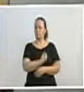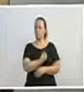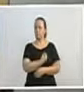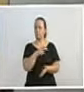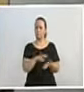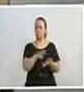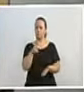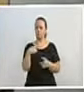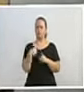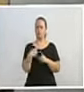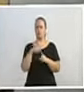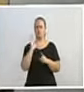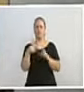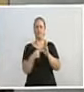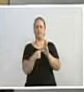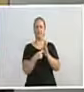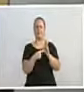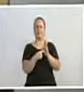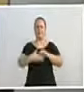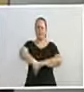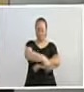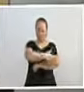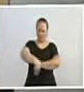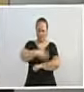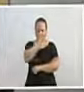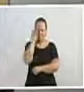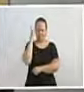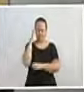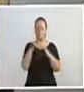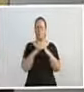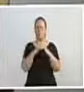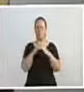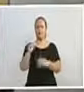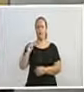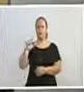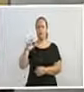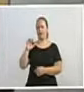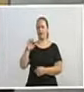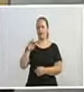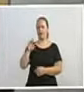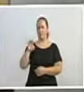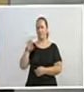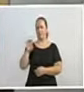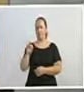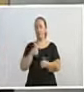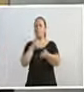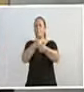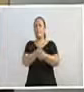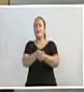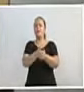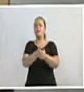porque recebi denúncias dos moradores da rua Alfredo Balistieri, que fica ali na transversal da Divinópolis.